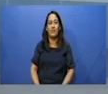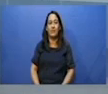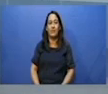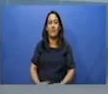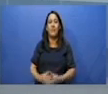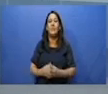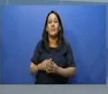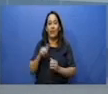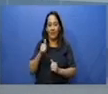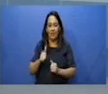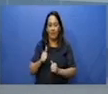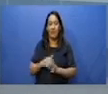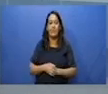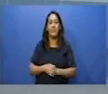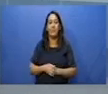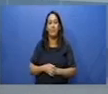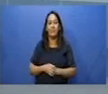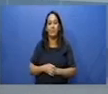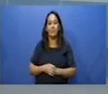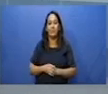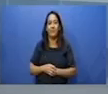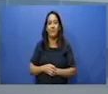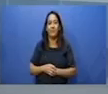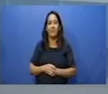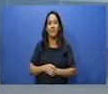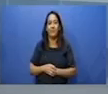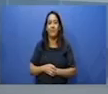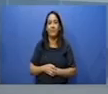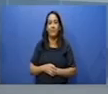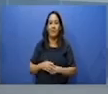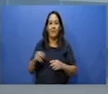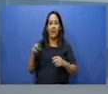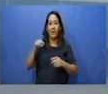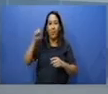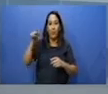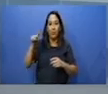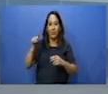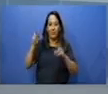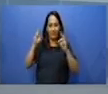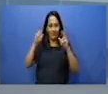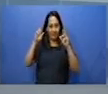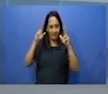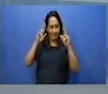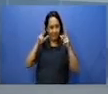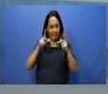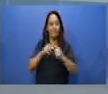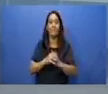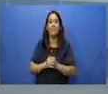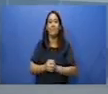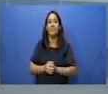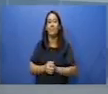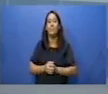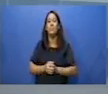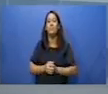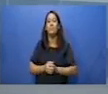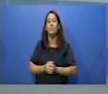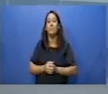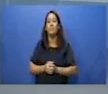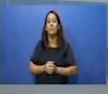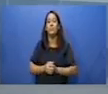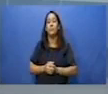Divergência. Agora sim, eu confundo todos esses acentos. A